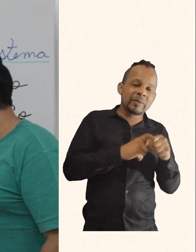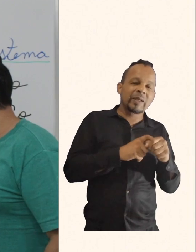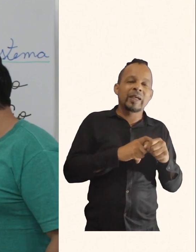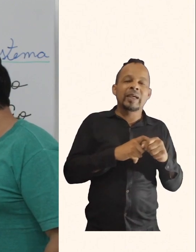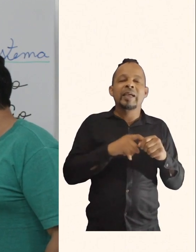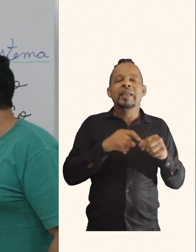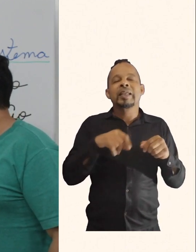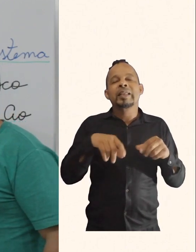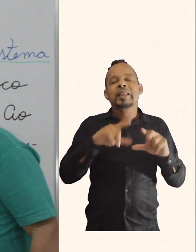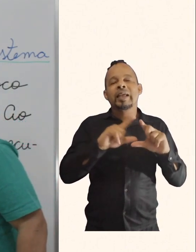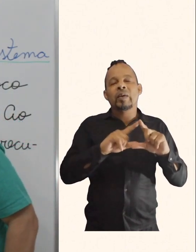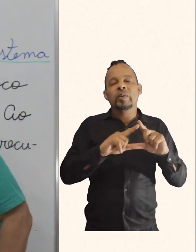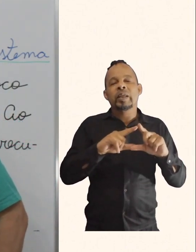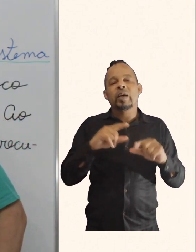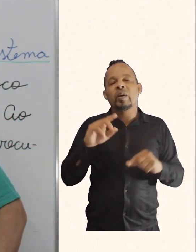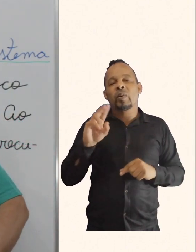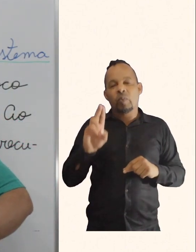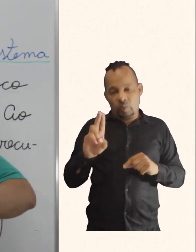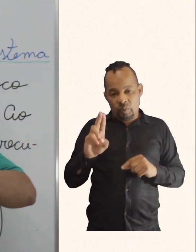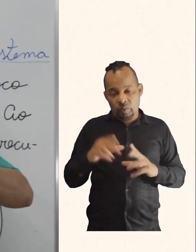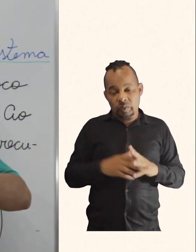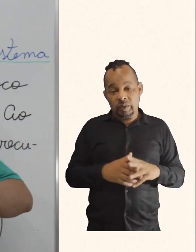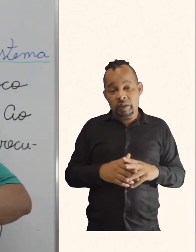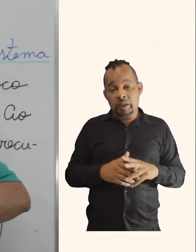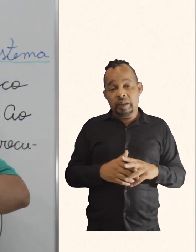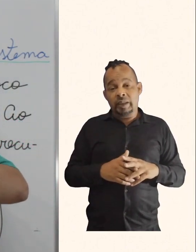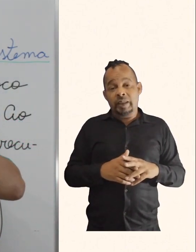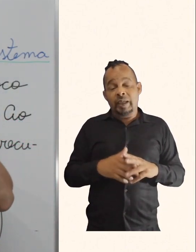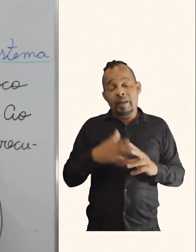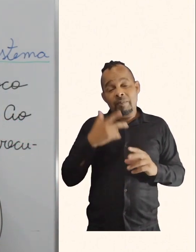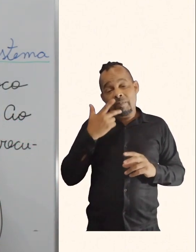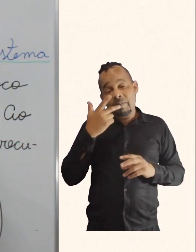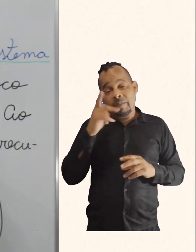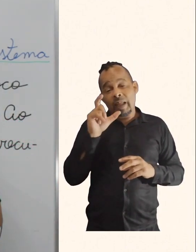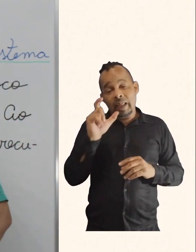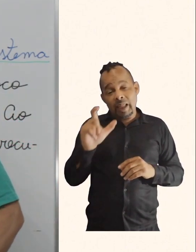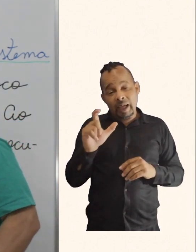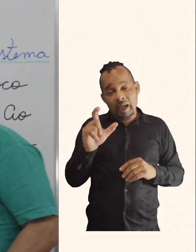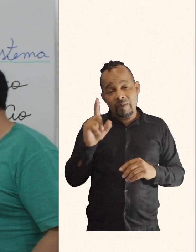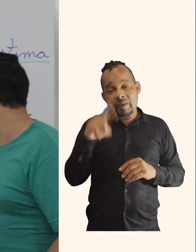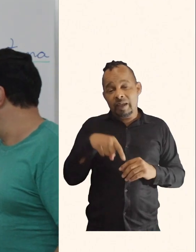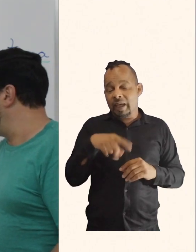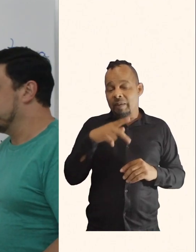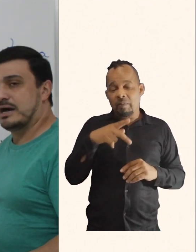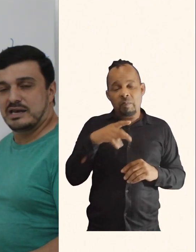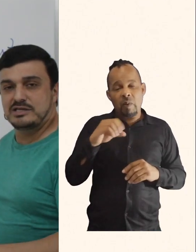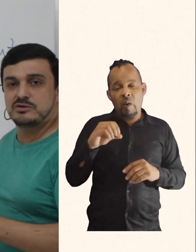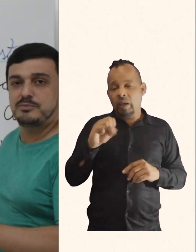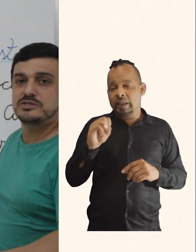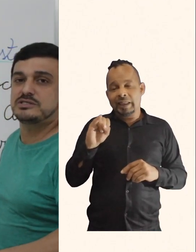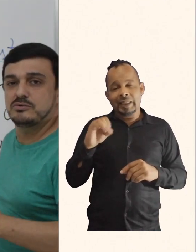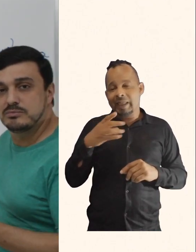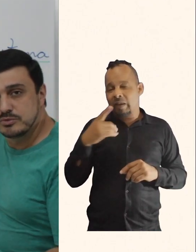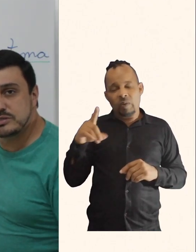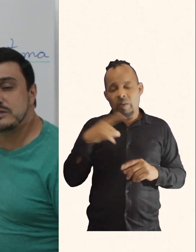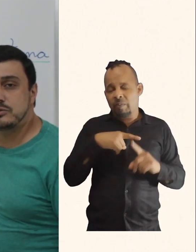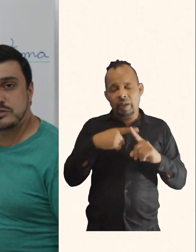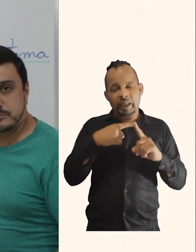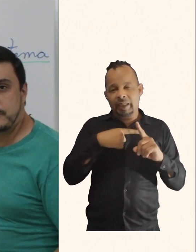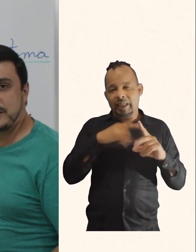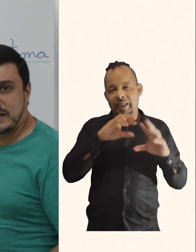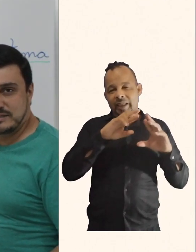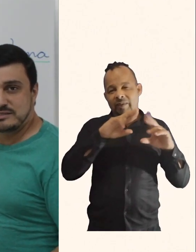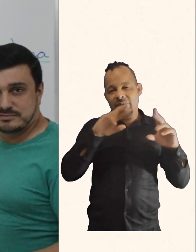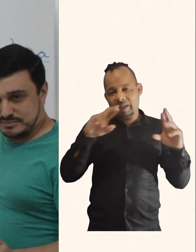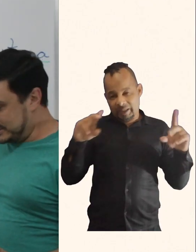posição? Porque A tem, além de uma posição, muitas outras propriedades. B, além de uma posição, muitas